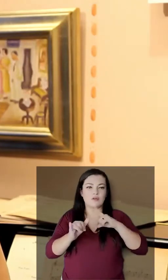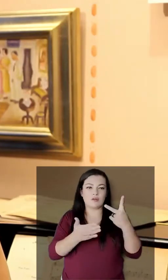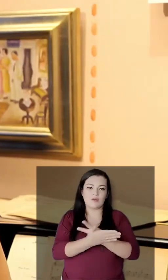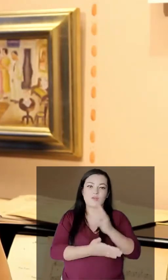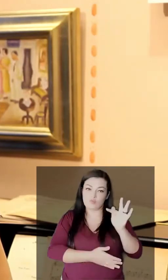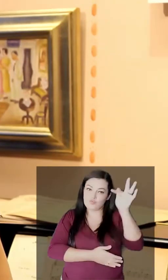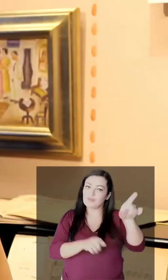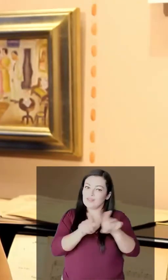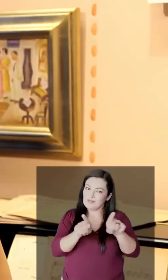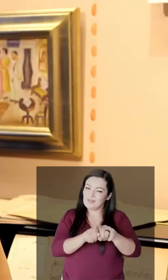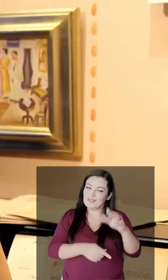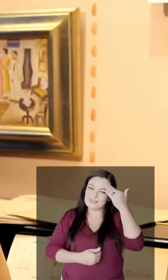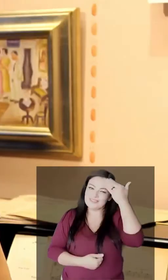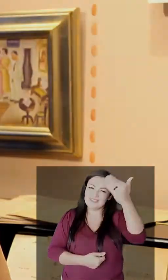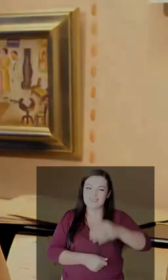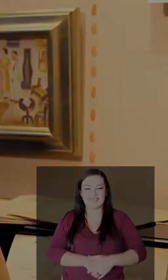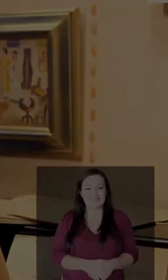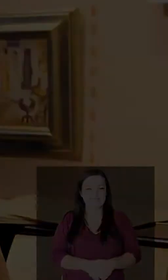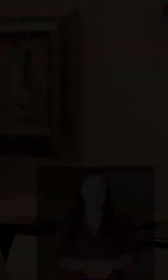para acontecer. Muito obrigada.